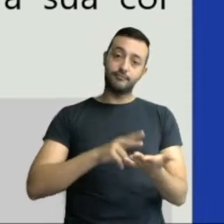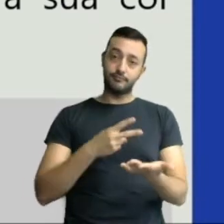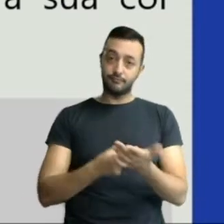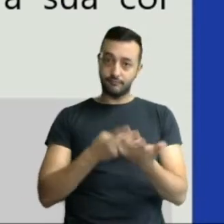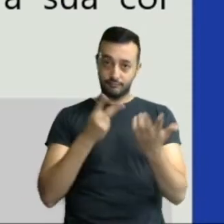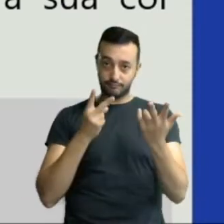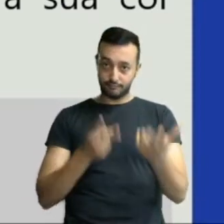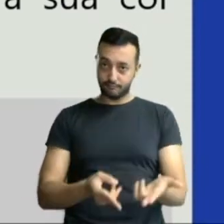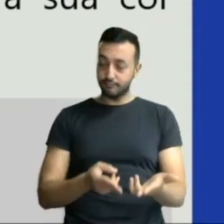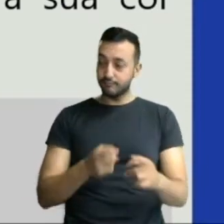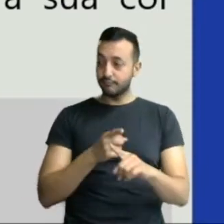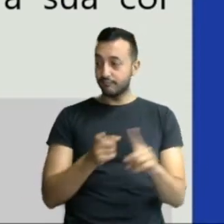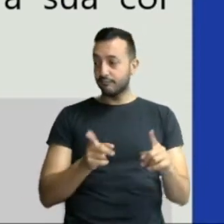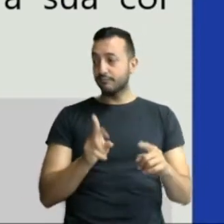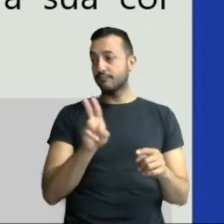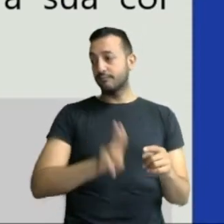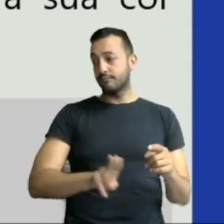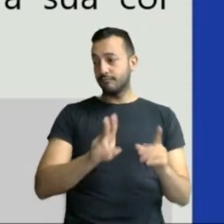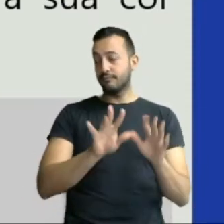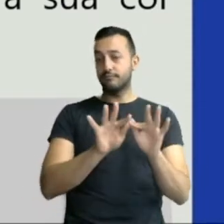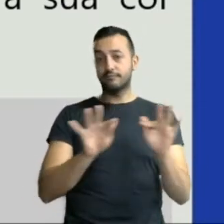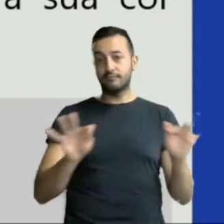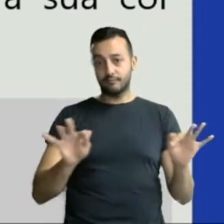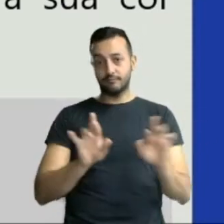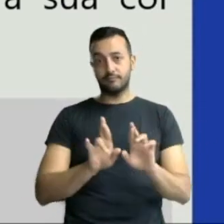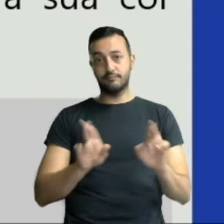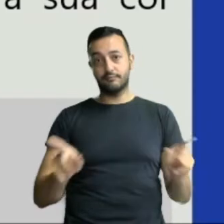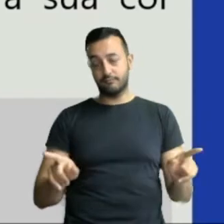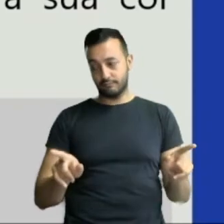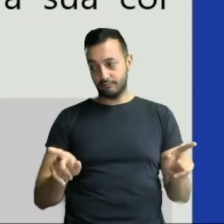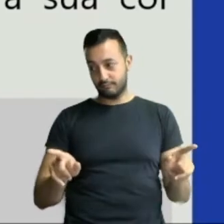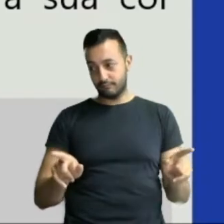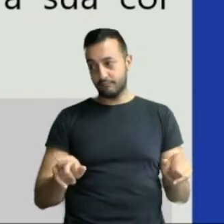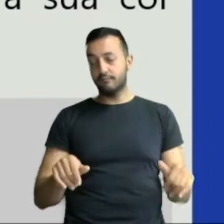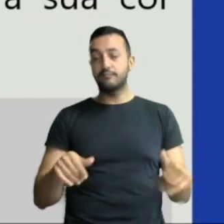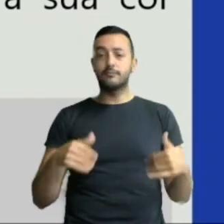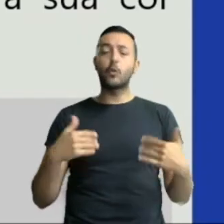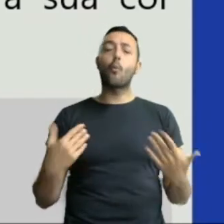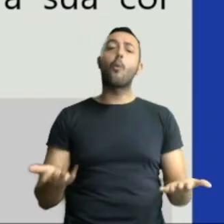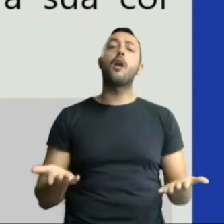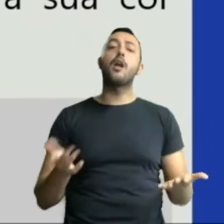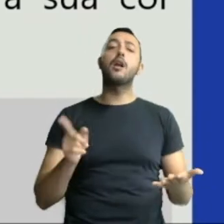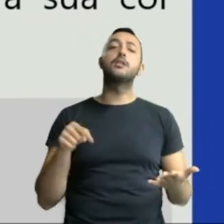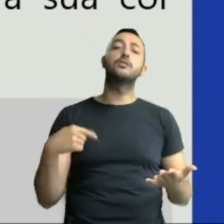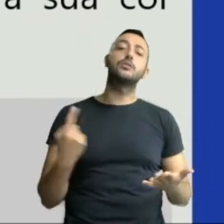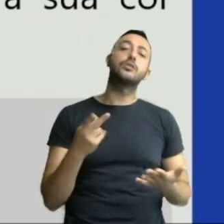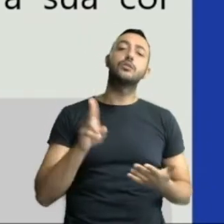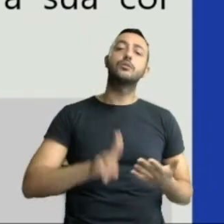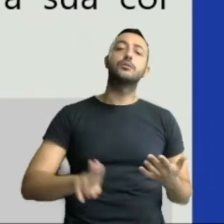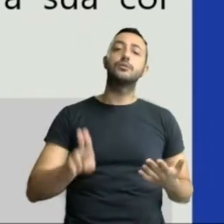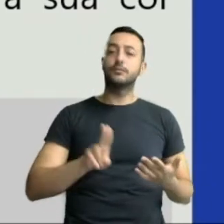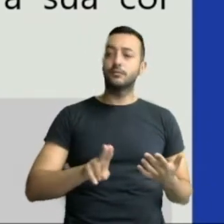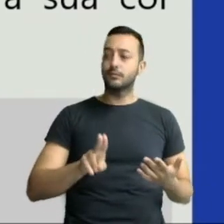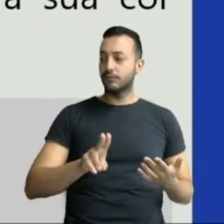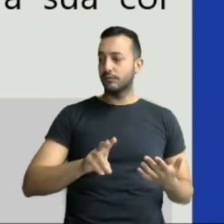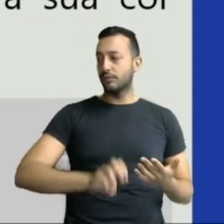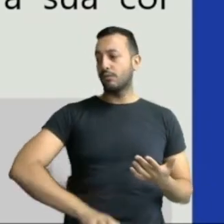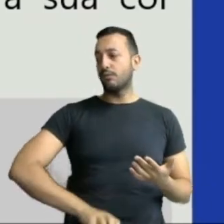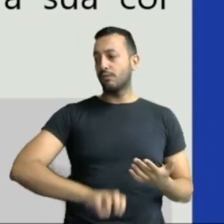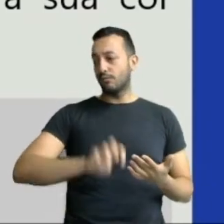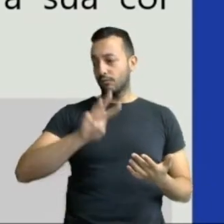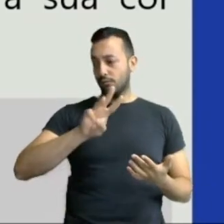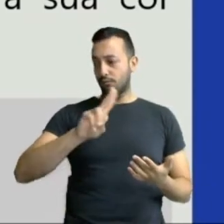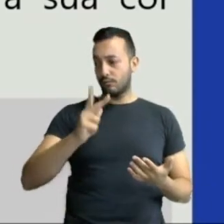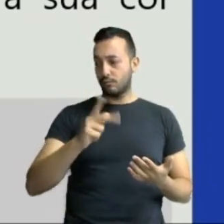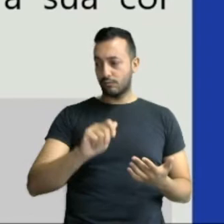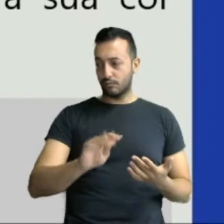tradução, só que o uso na frase, ele é diferenciado. Quando é que nós vamos utilizar? O what